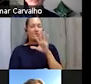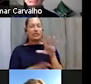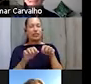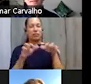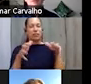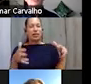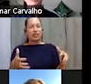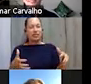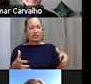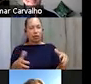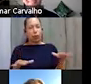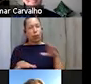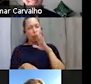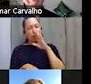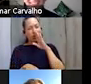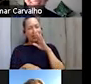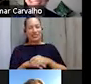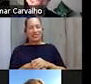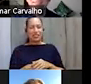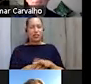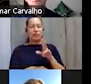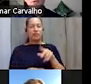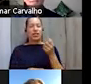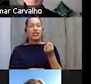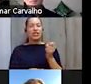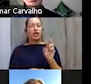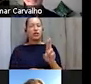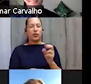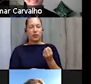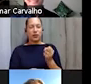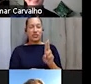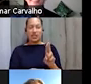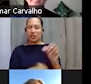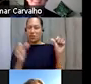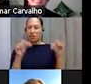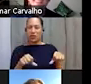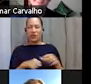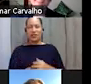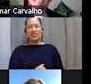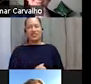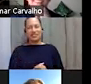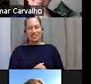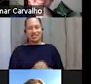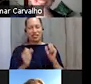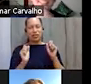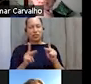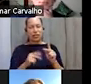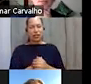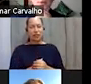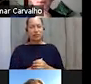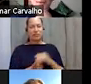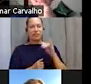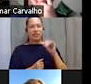uma abelha, uma cia. E o senhor também, né? O senhor, então, pior. Vamos lá. Ismar.